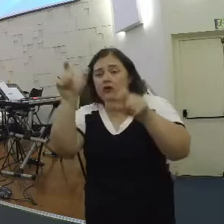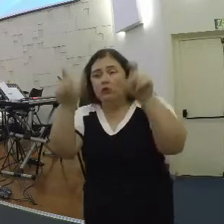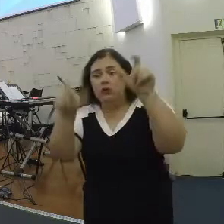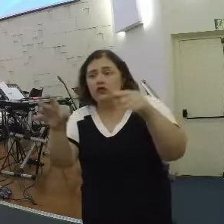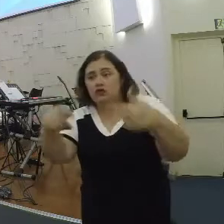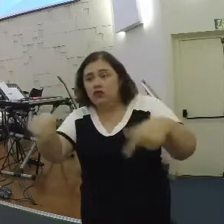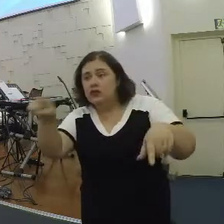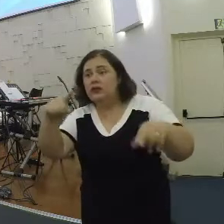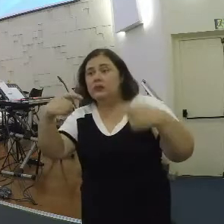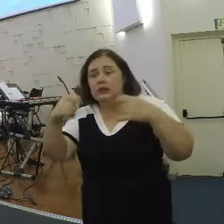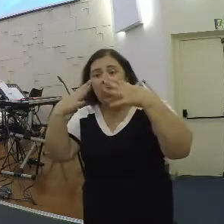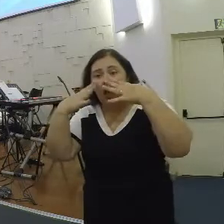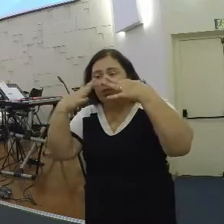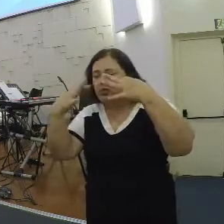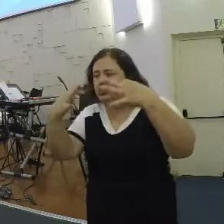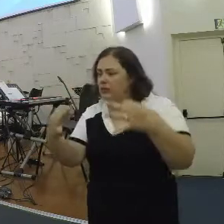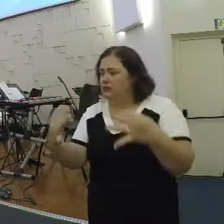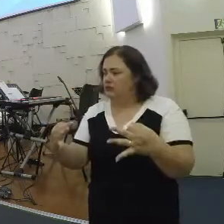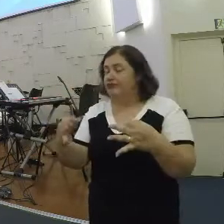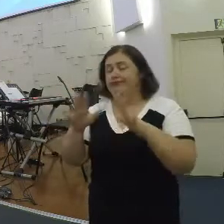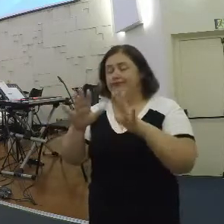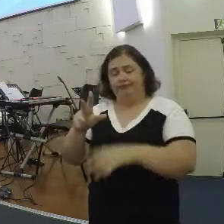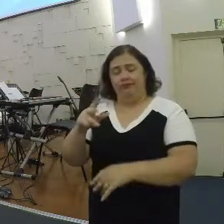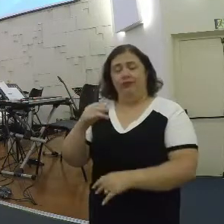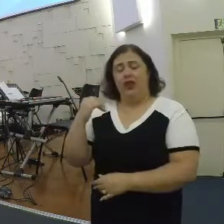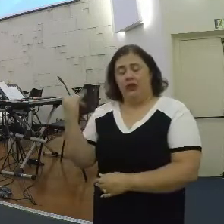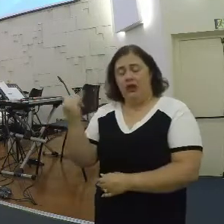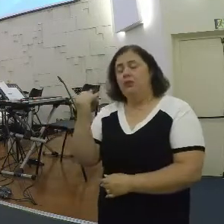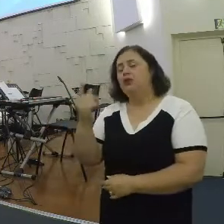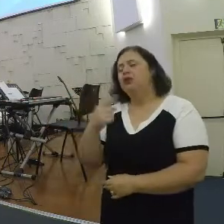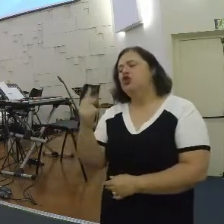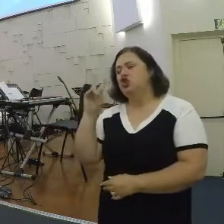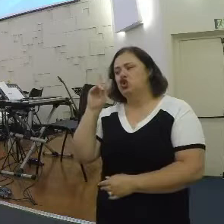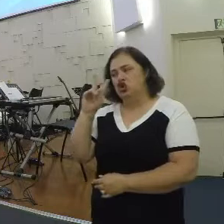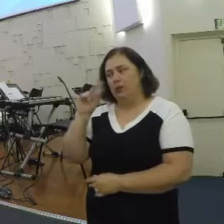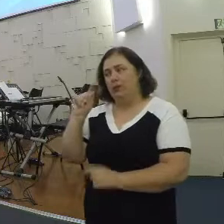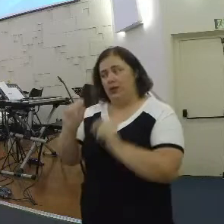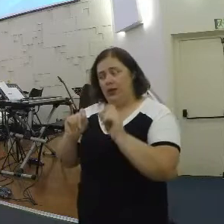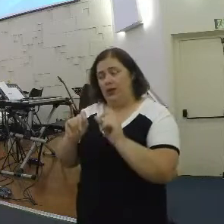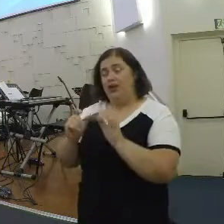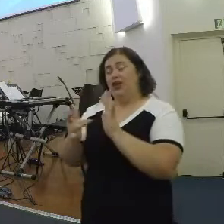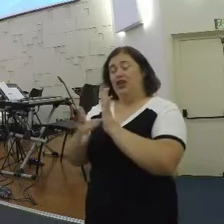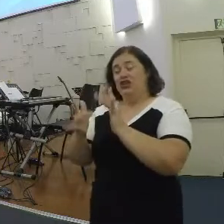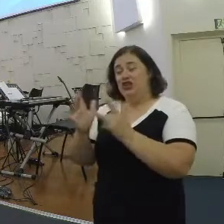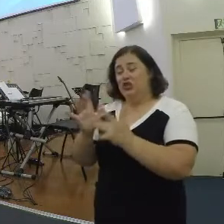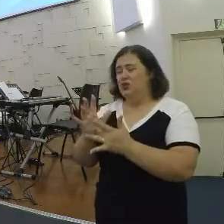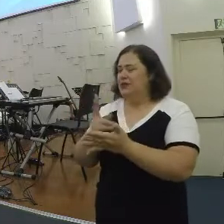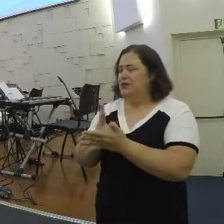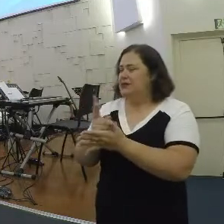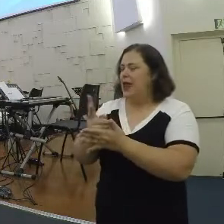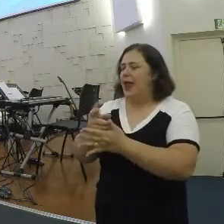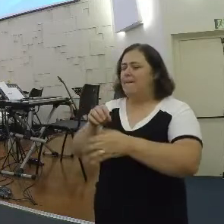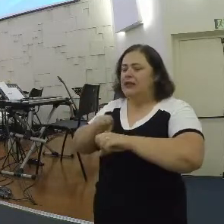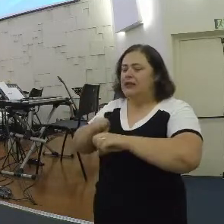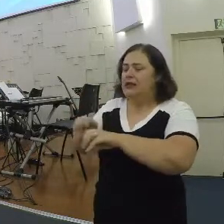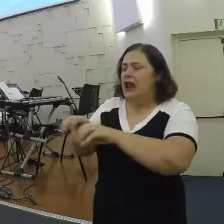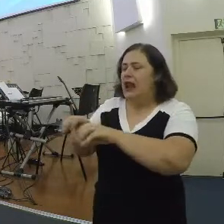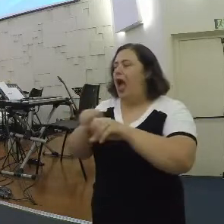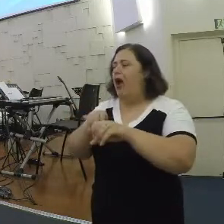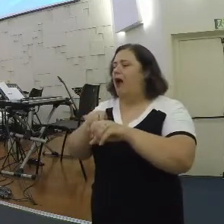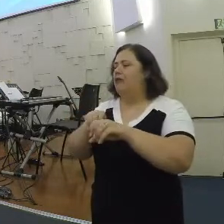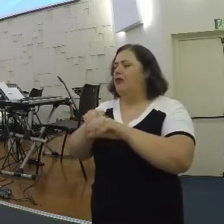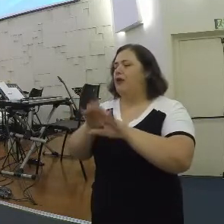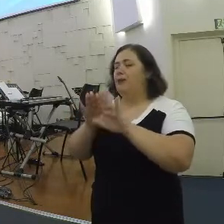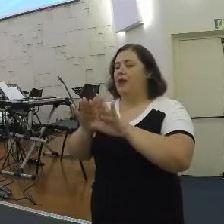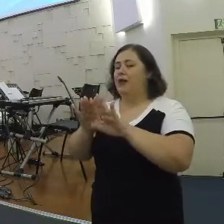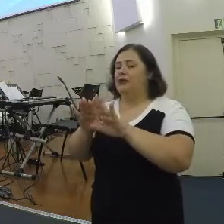espiritual. É importante lembrar, irmãos, que os ensinos de Jesus se discernem espiritualmente. Você precisa